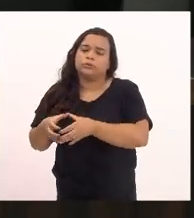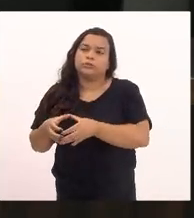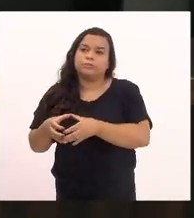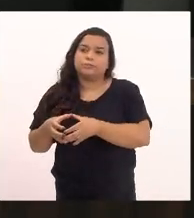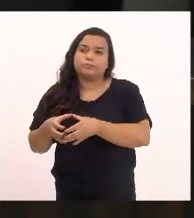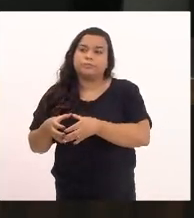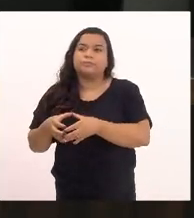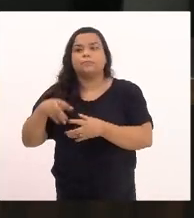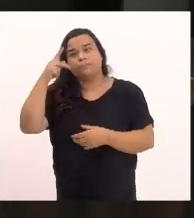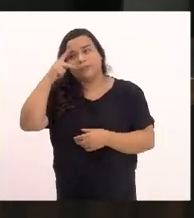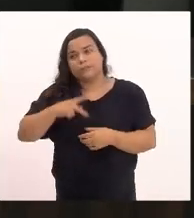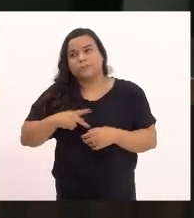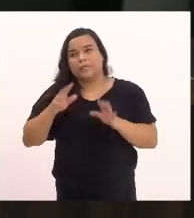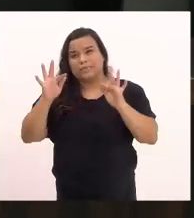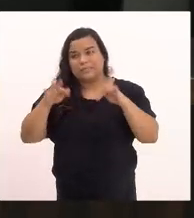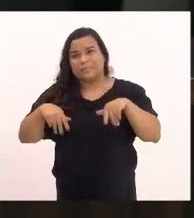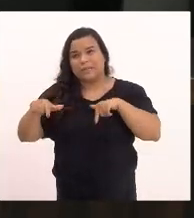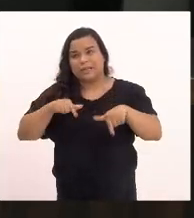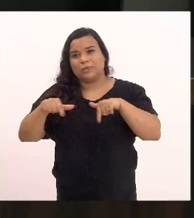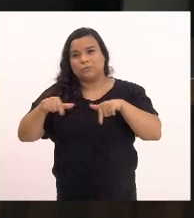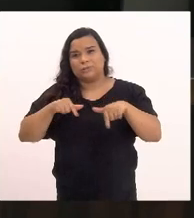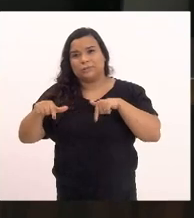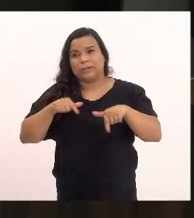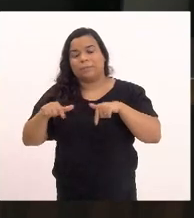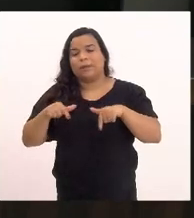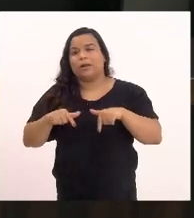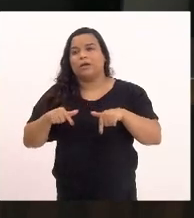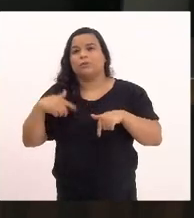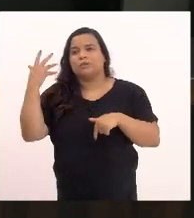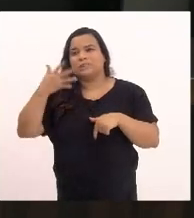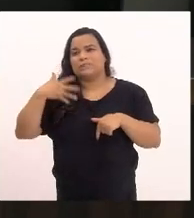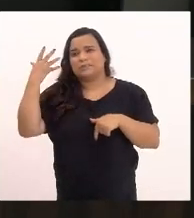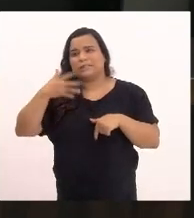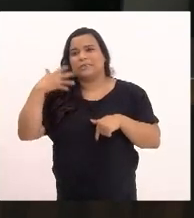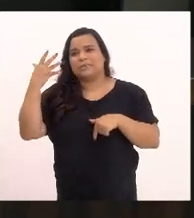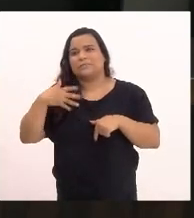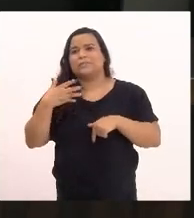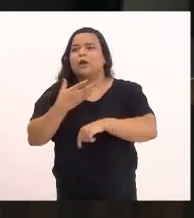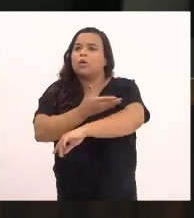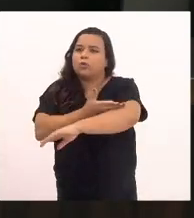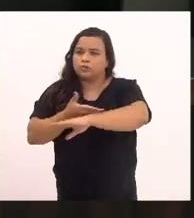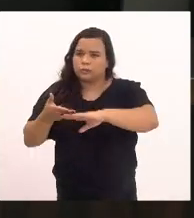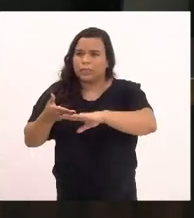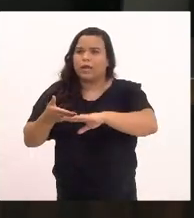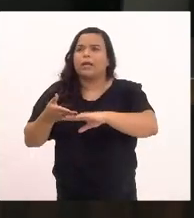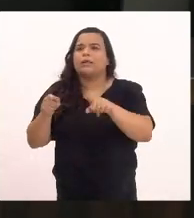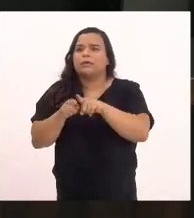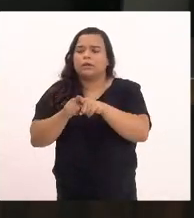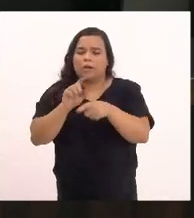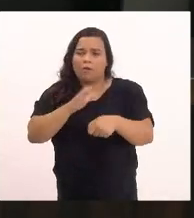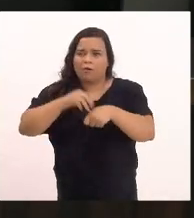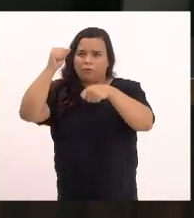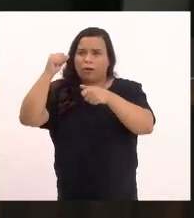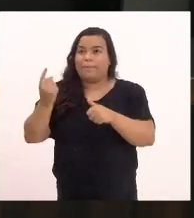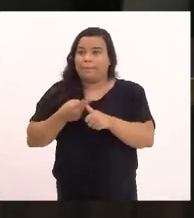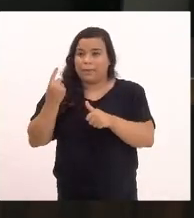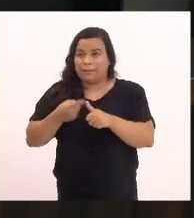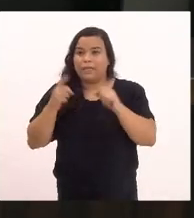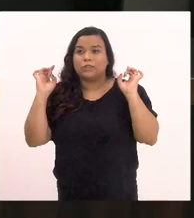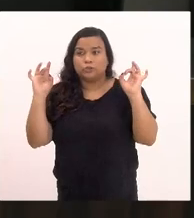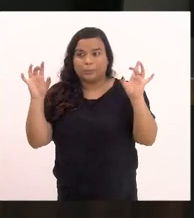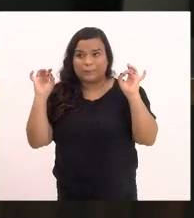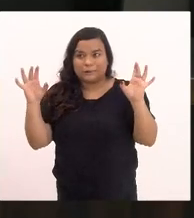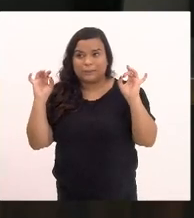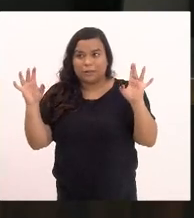Presidência, antes de encerrar os trabalhos da sessão ordinária, de convocar a primeira sessão extraordinária, peço autorização